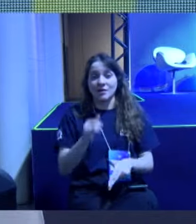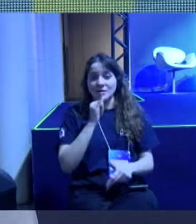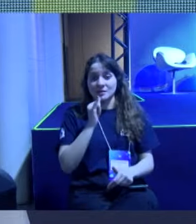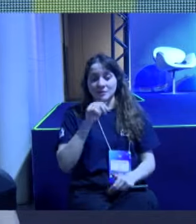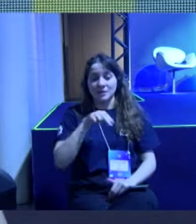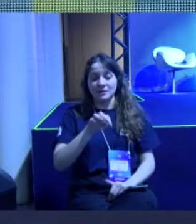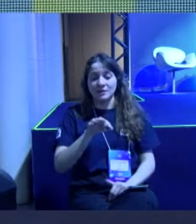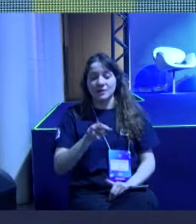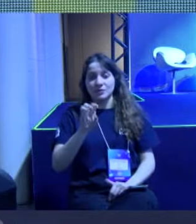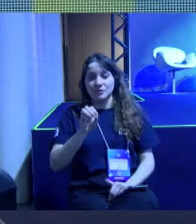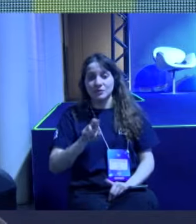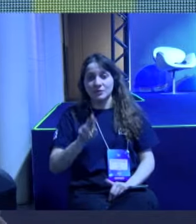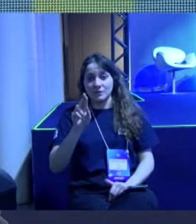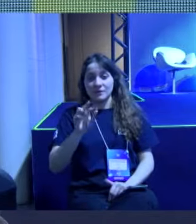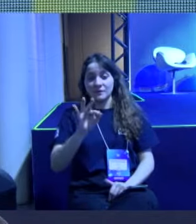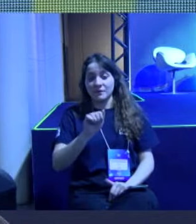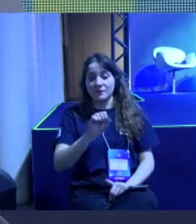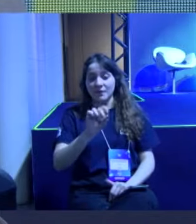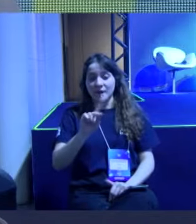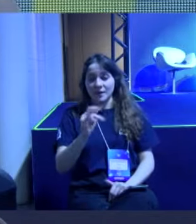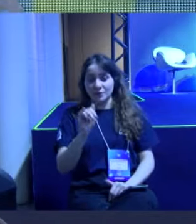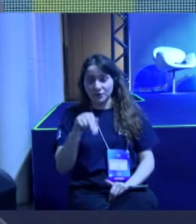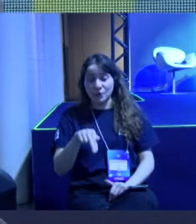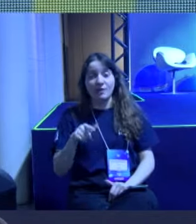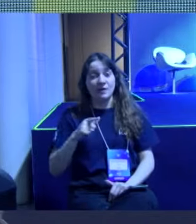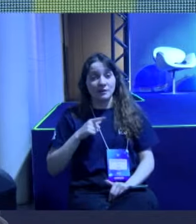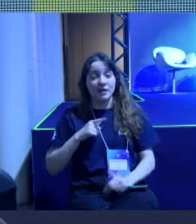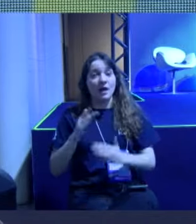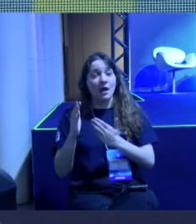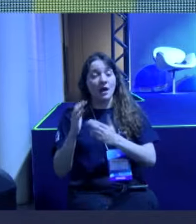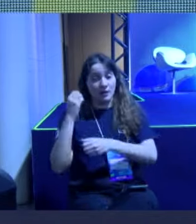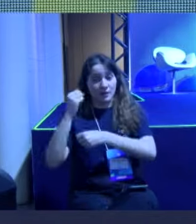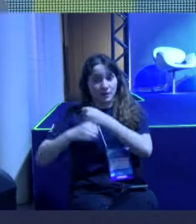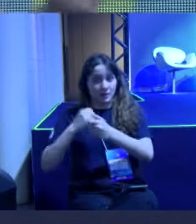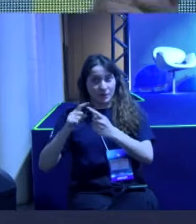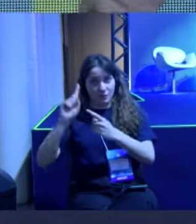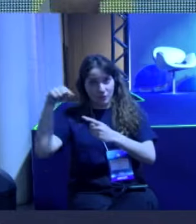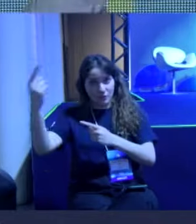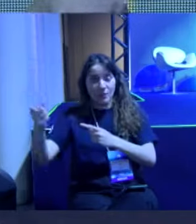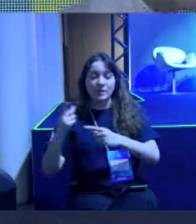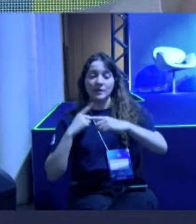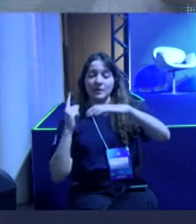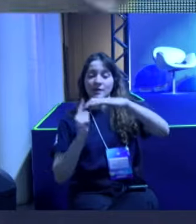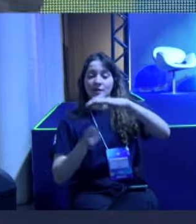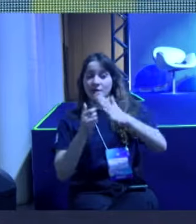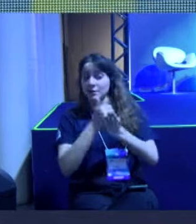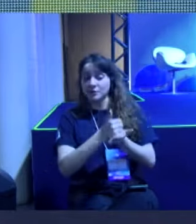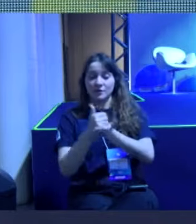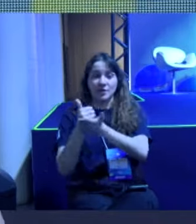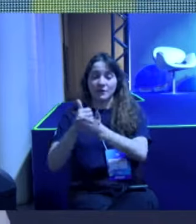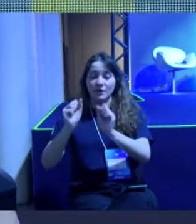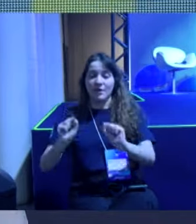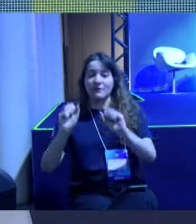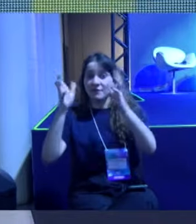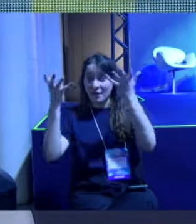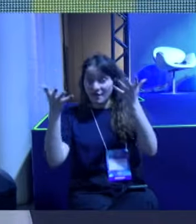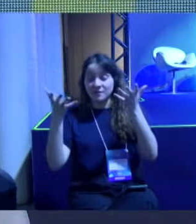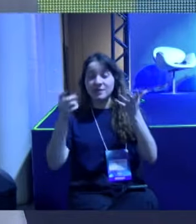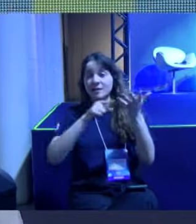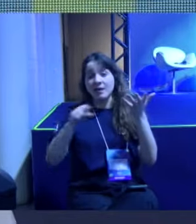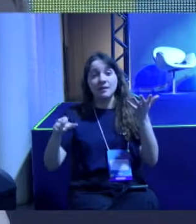Fashion Week, né? A gente pegou alguns, num outro ano, a gente pegou alguns clientes da Tommy, a gente levou numa festa da Mercedes, que